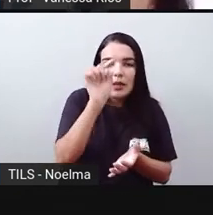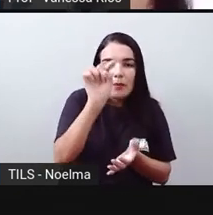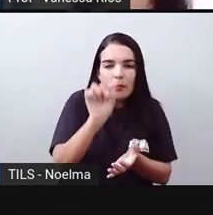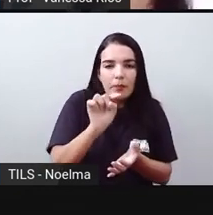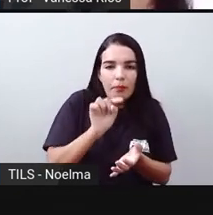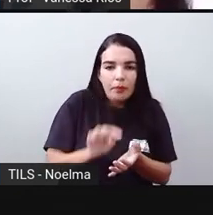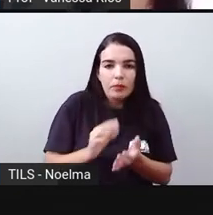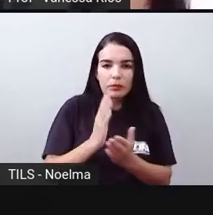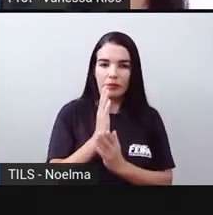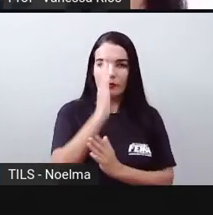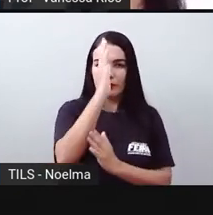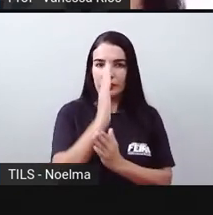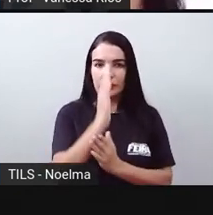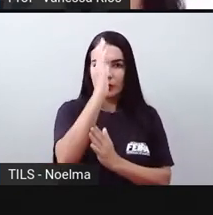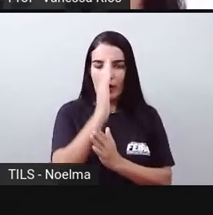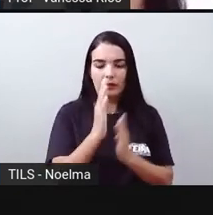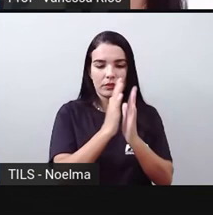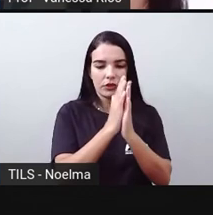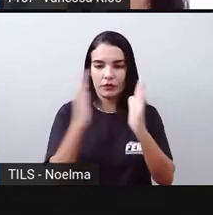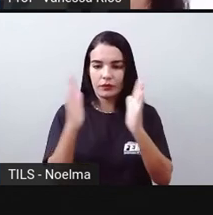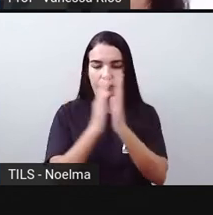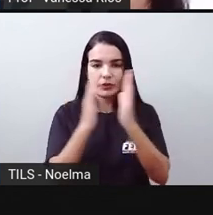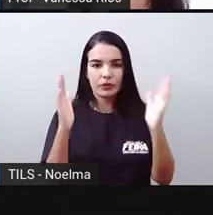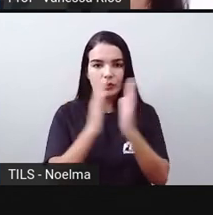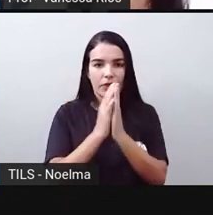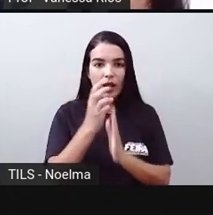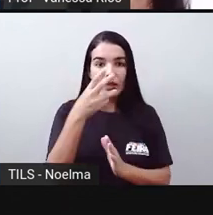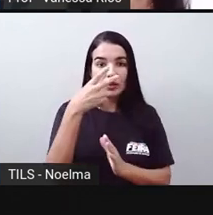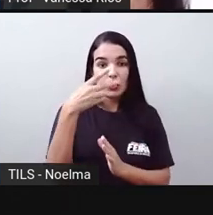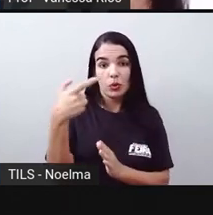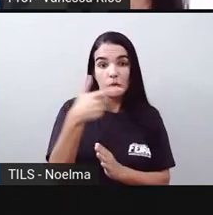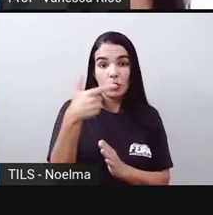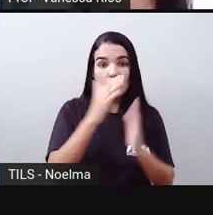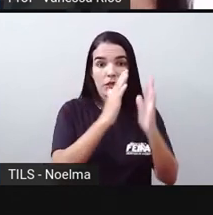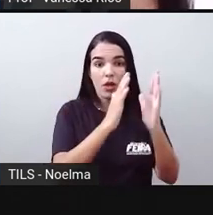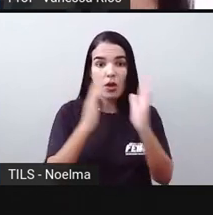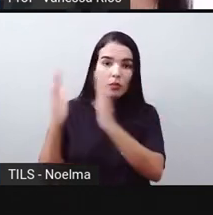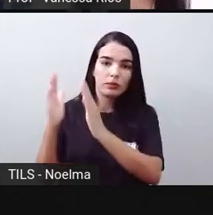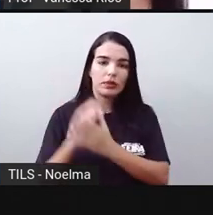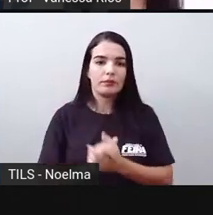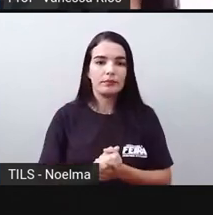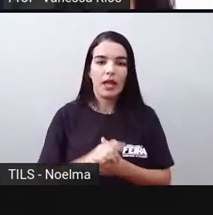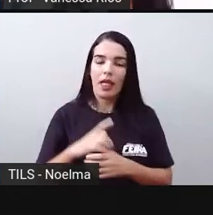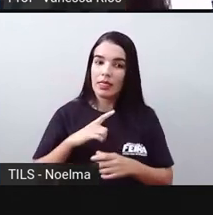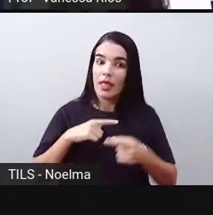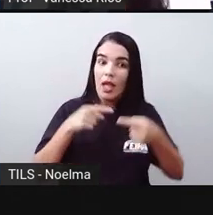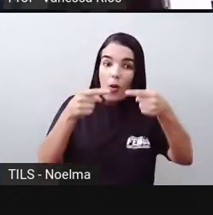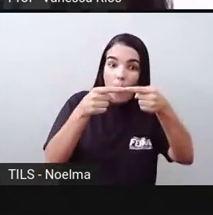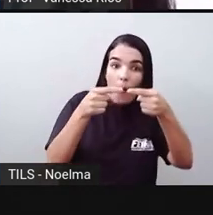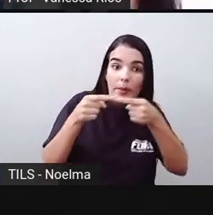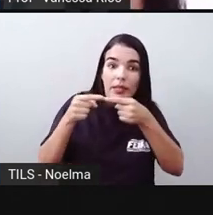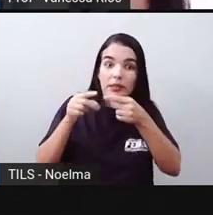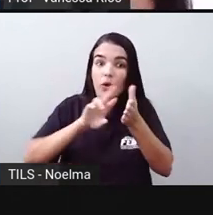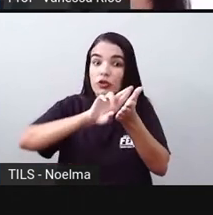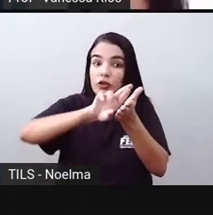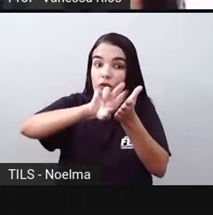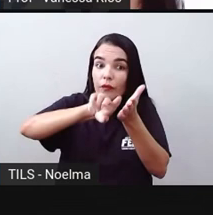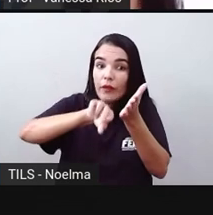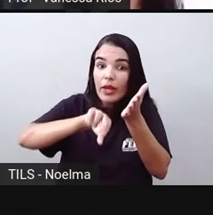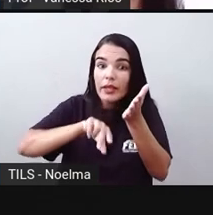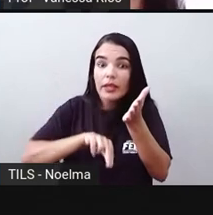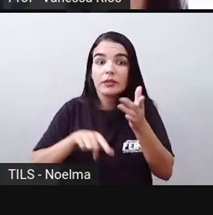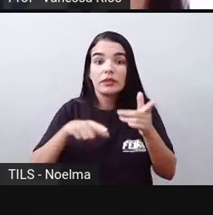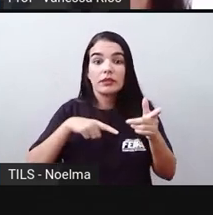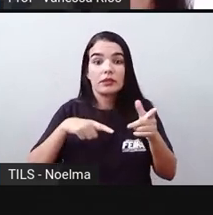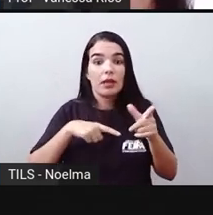em 2 colunas de 3 pontos em cada. E aí existem combinações diferentes na